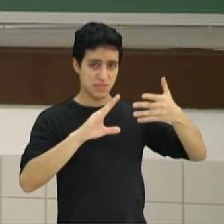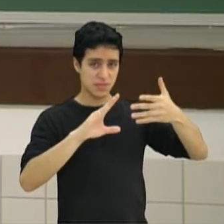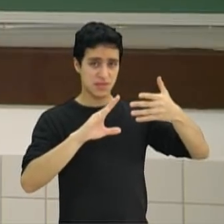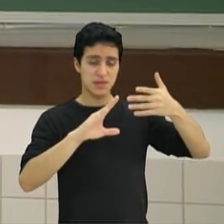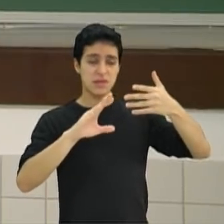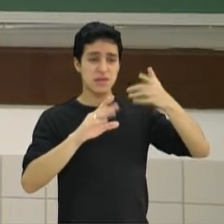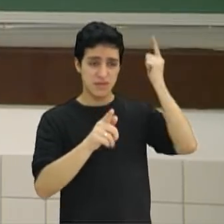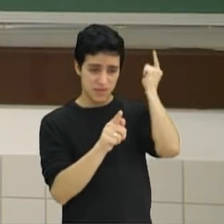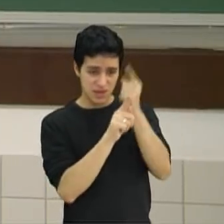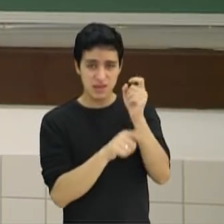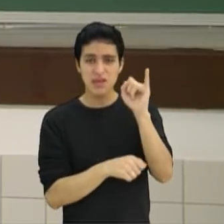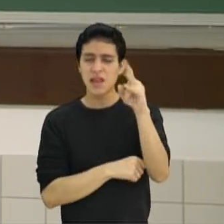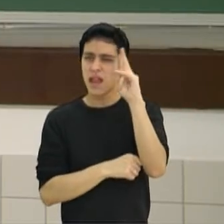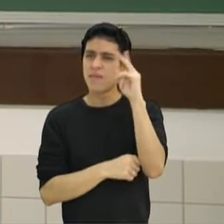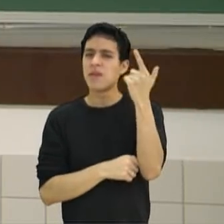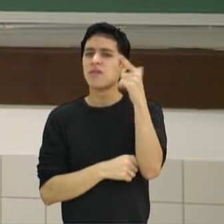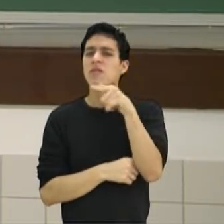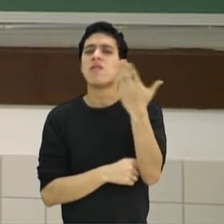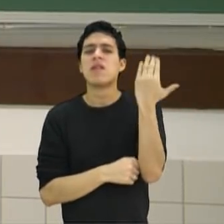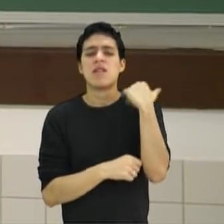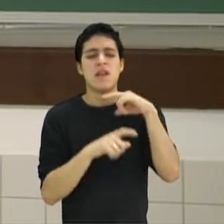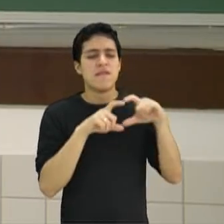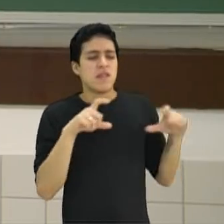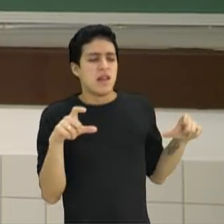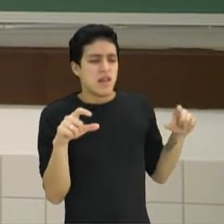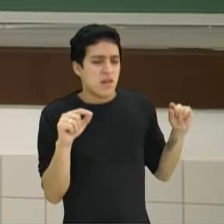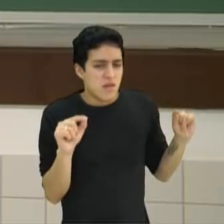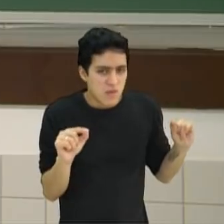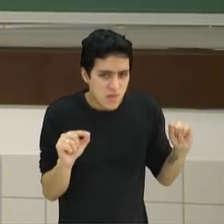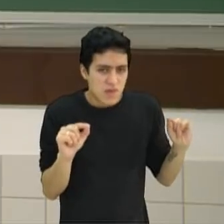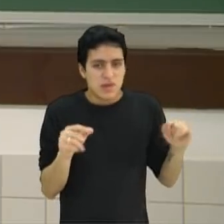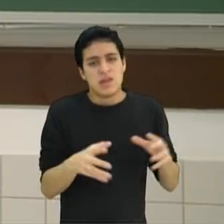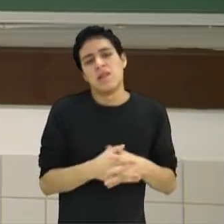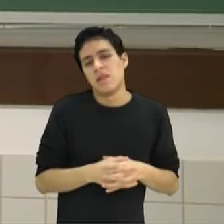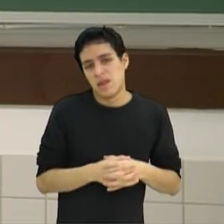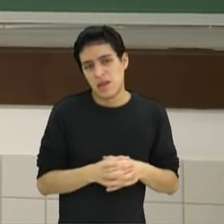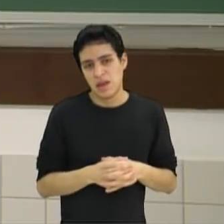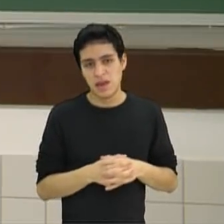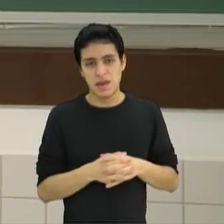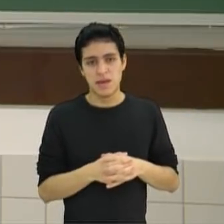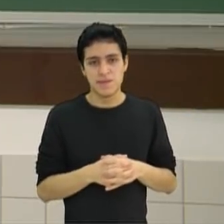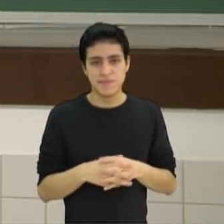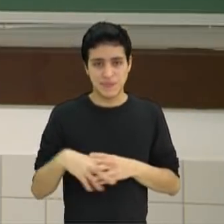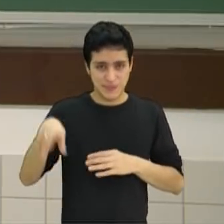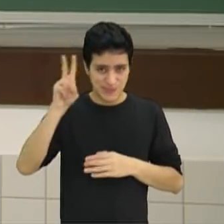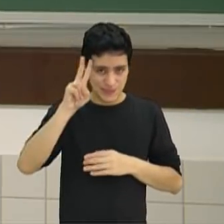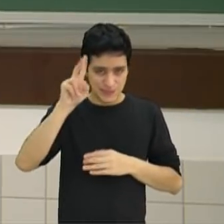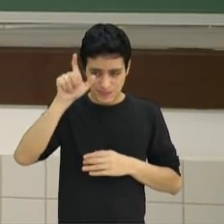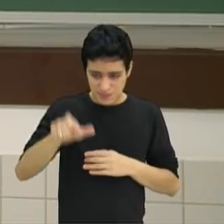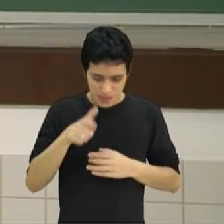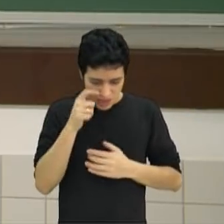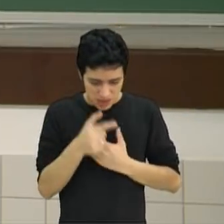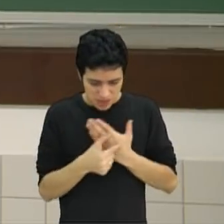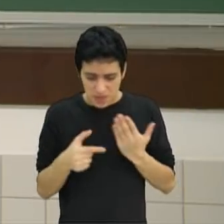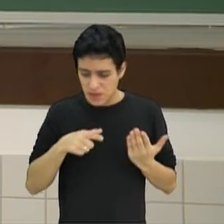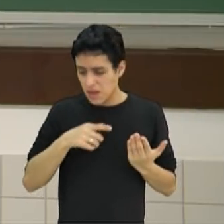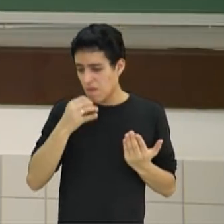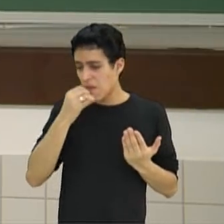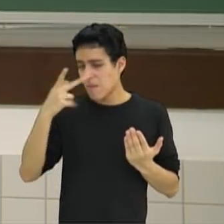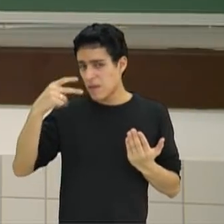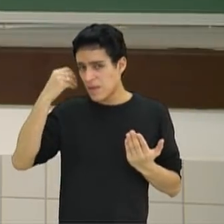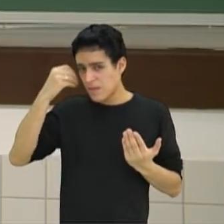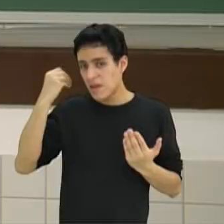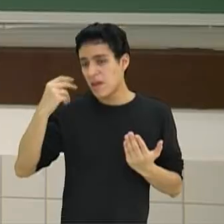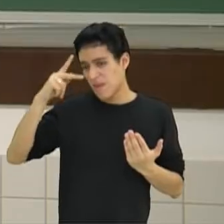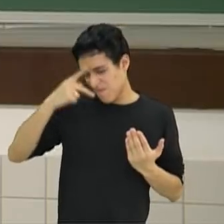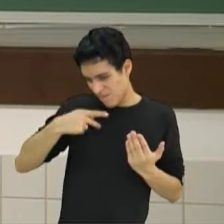o fragmento que já trabalhamos nas aulas anteriores. Lembrando que a autora traz o exemplo pessoal para